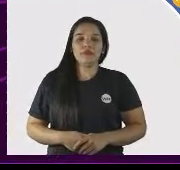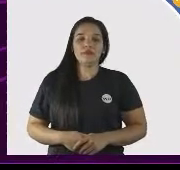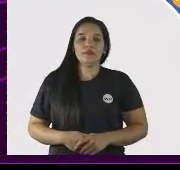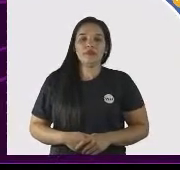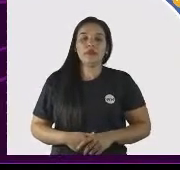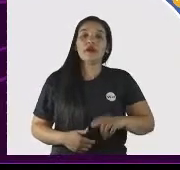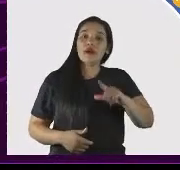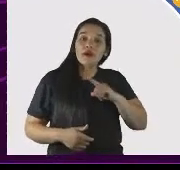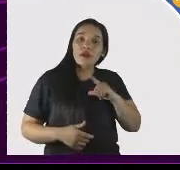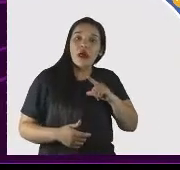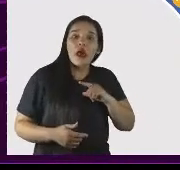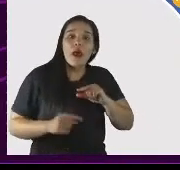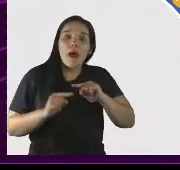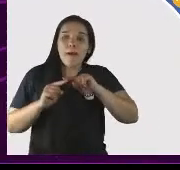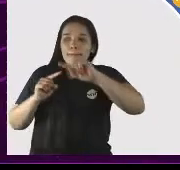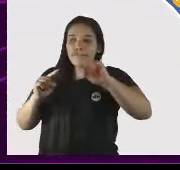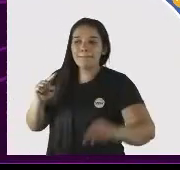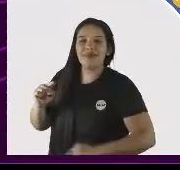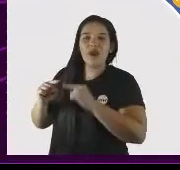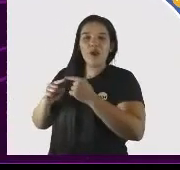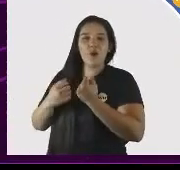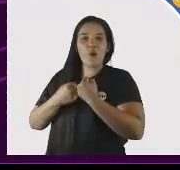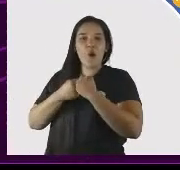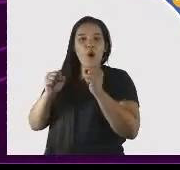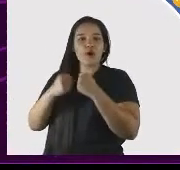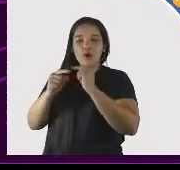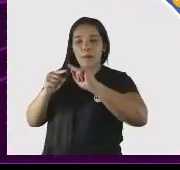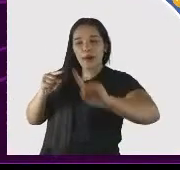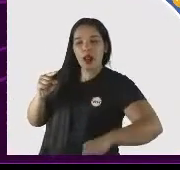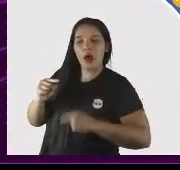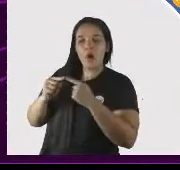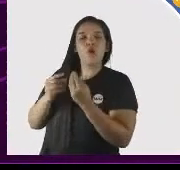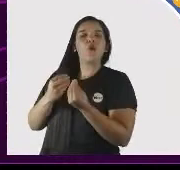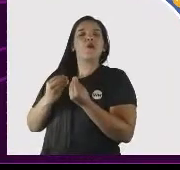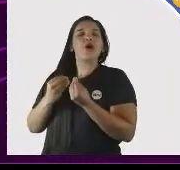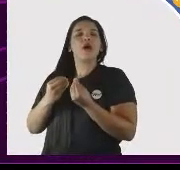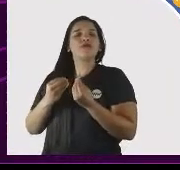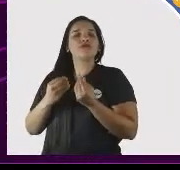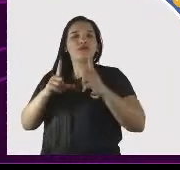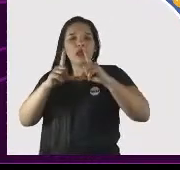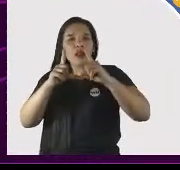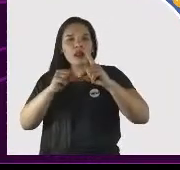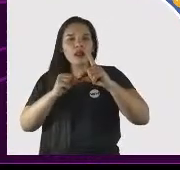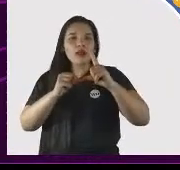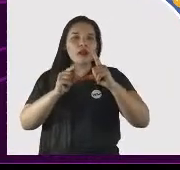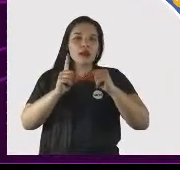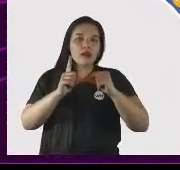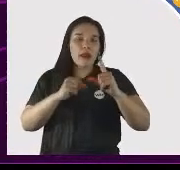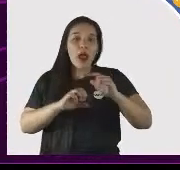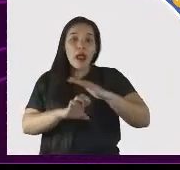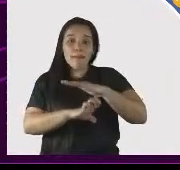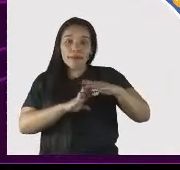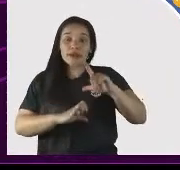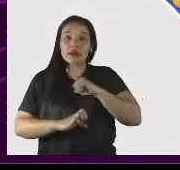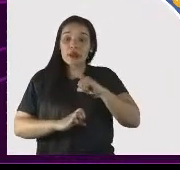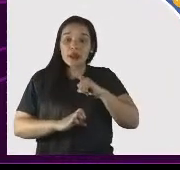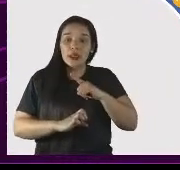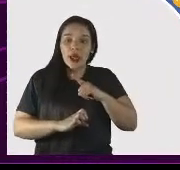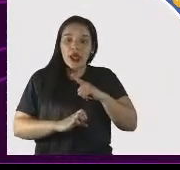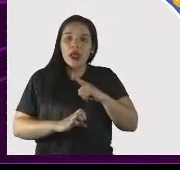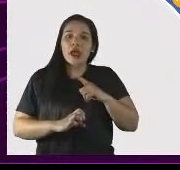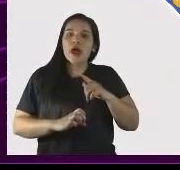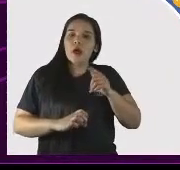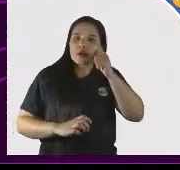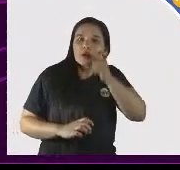ter outros componentes como pneus e etc né eu queria saber a Mercedes ela tem fôlego ela tem estrutura e musculatura para